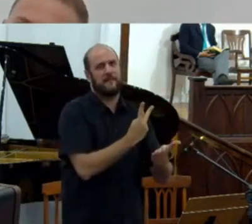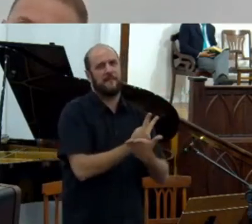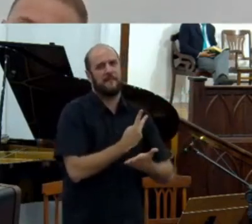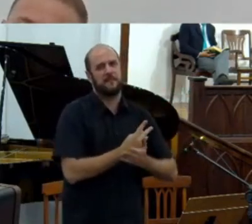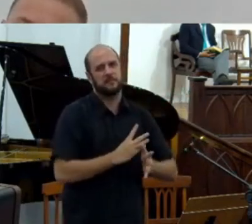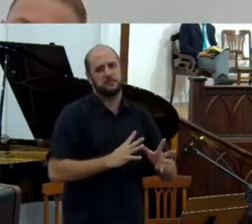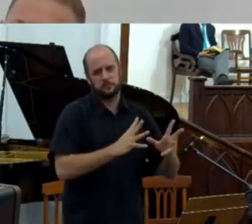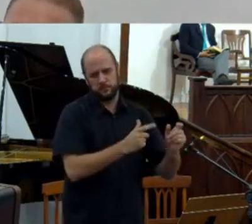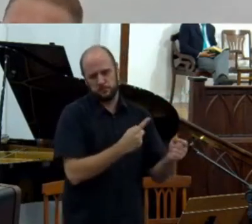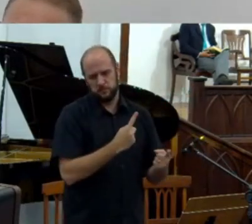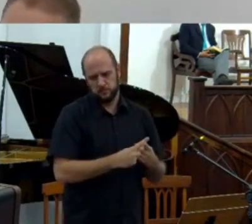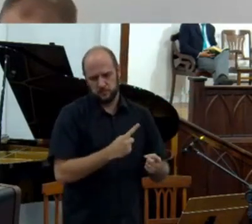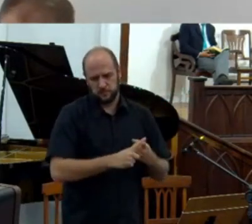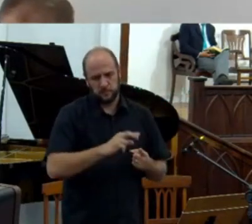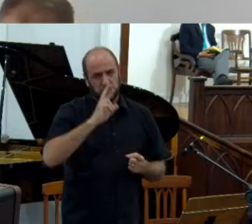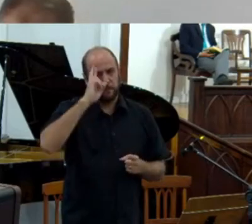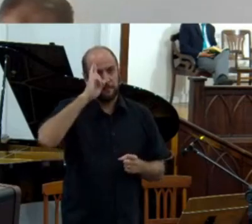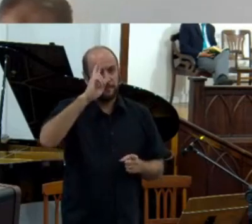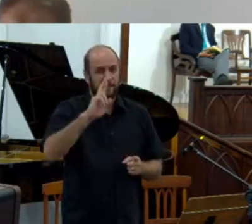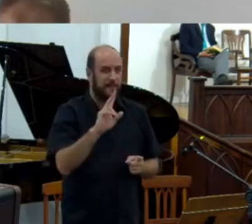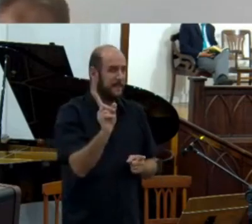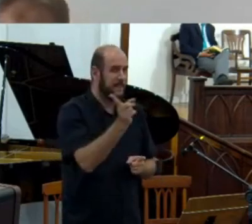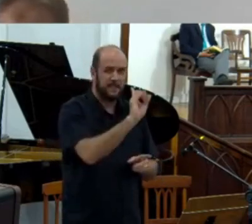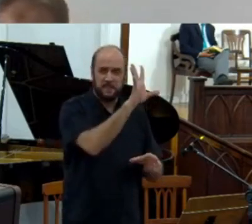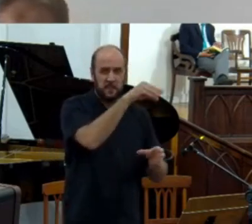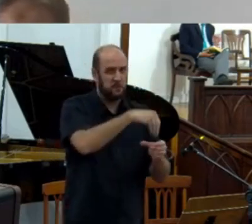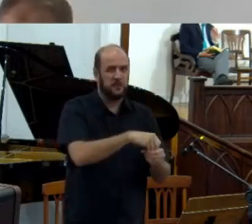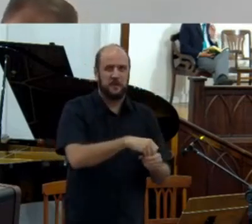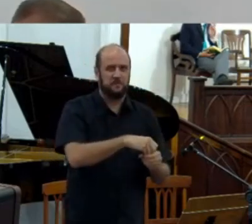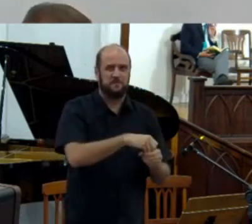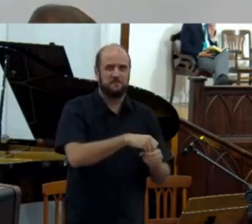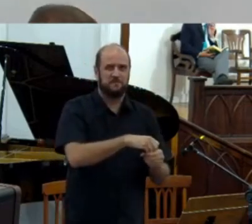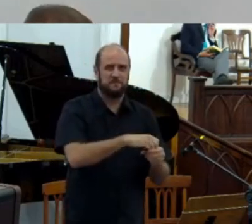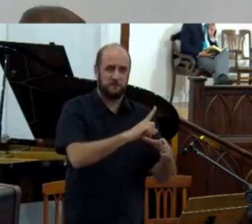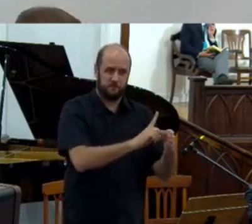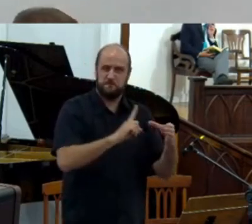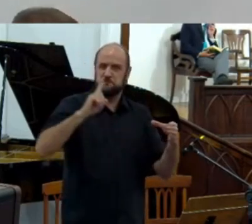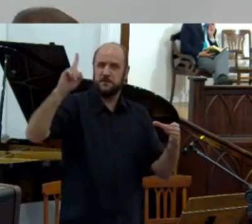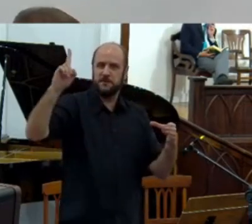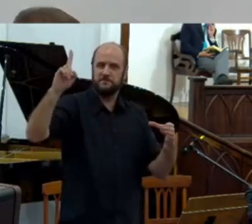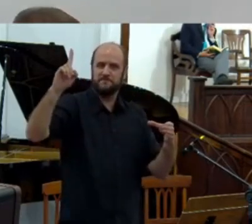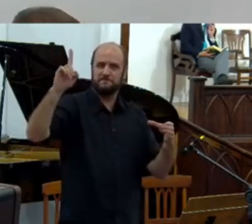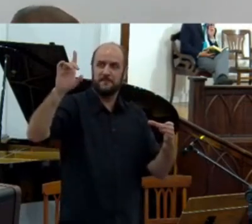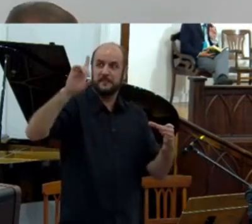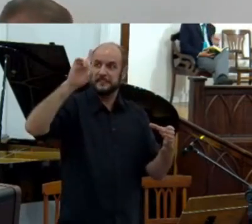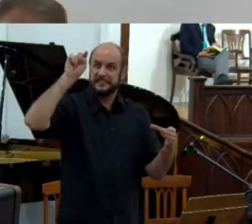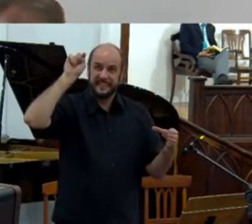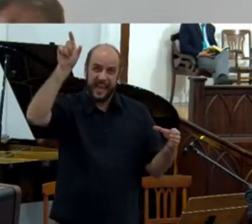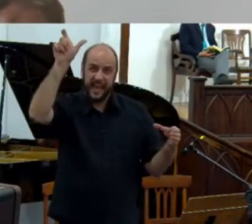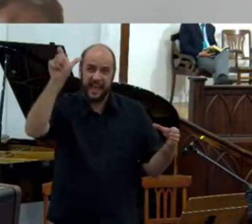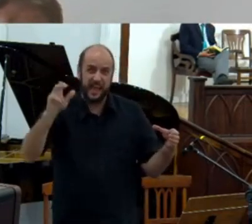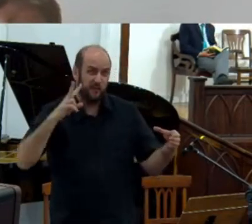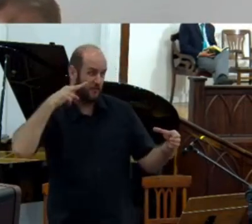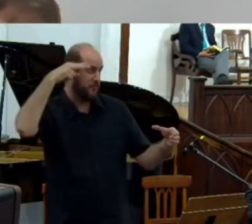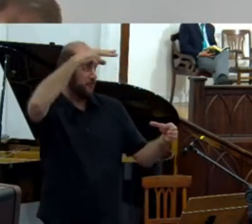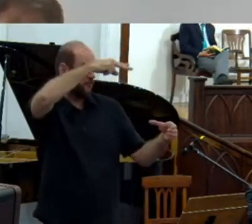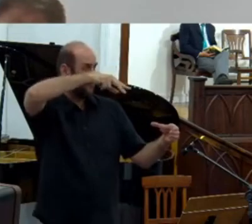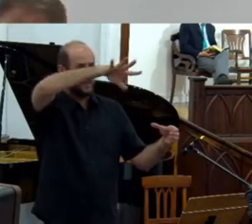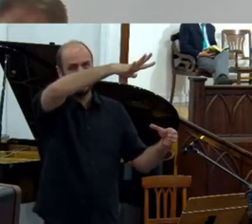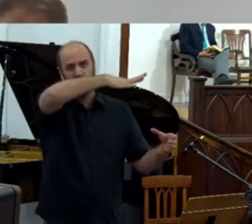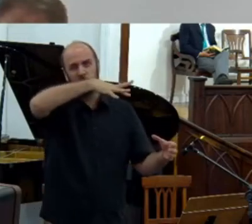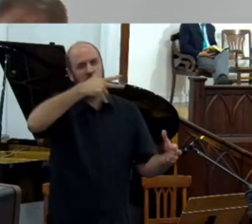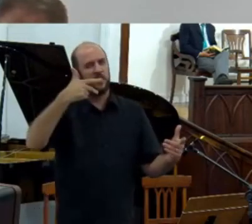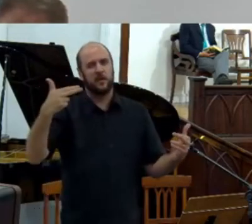Porque o Senhor é aquele que não está inserido no meio desse mal. Ele, como aquele que contempla todas as coisas